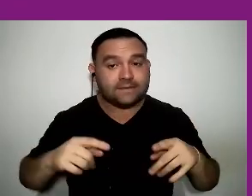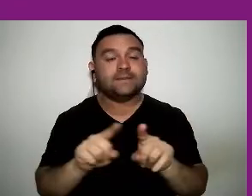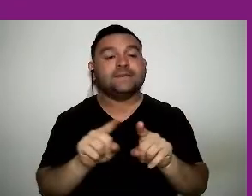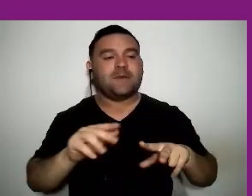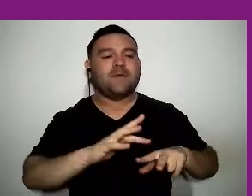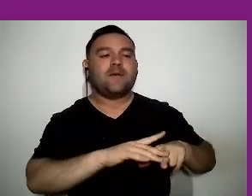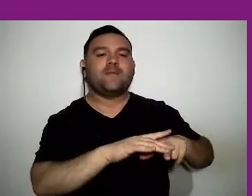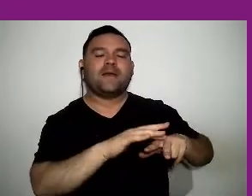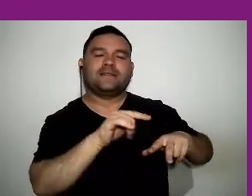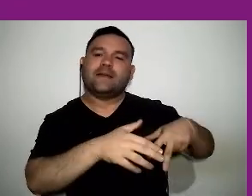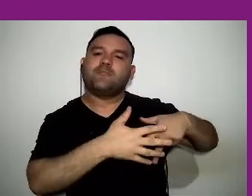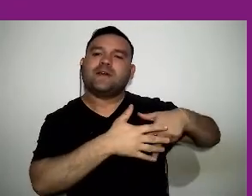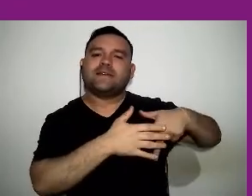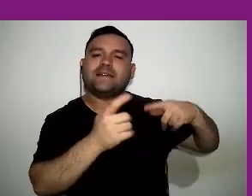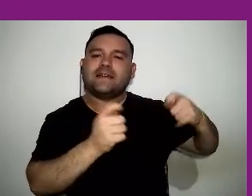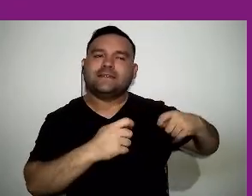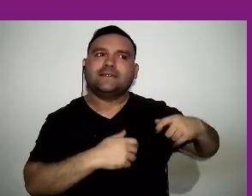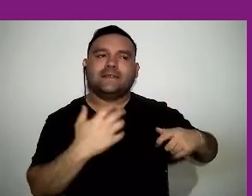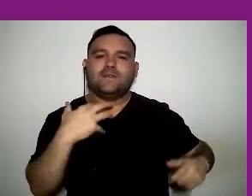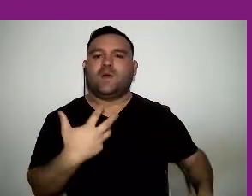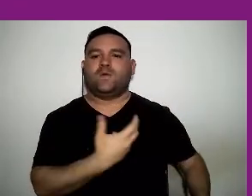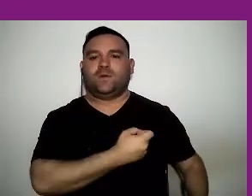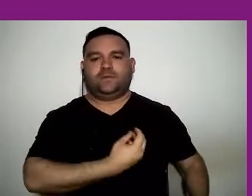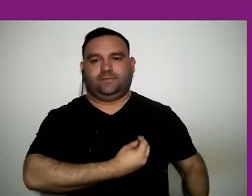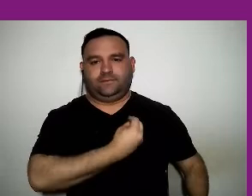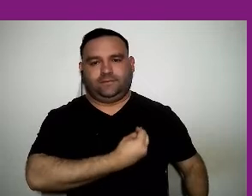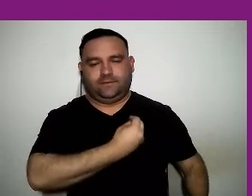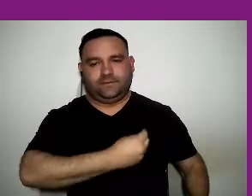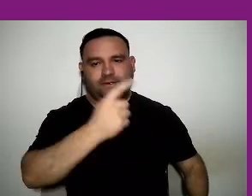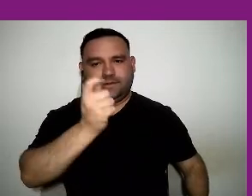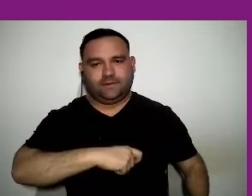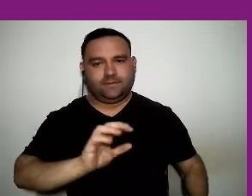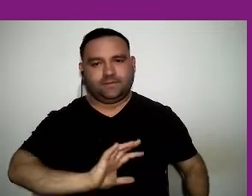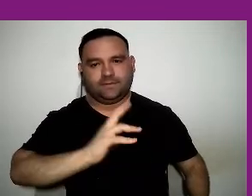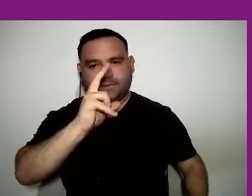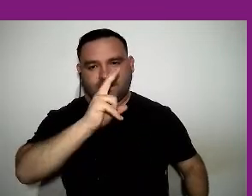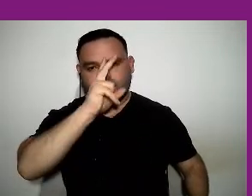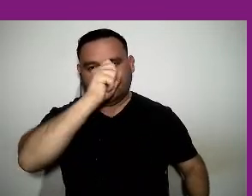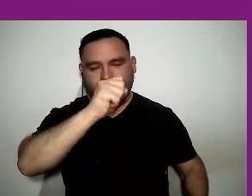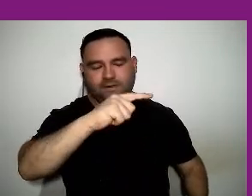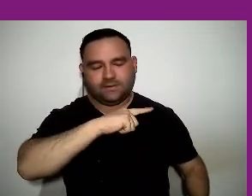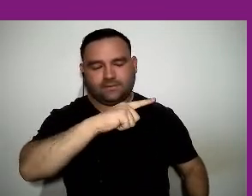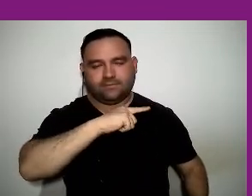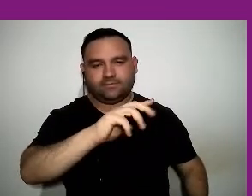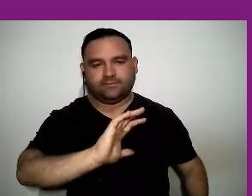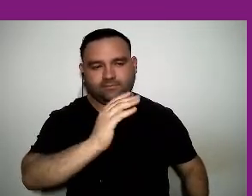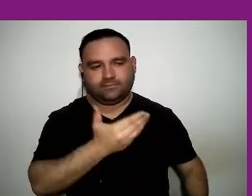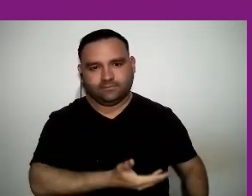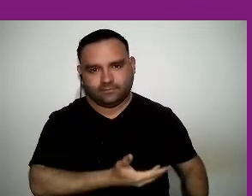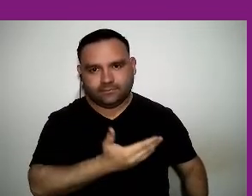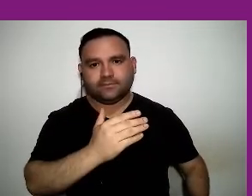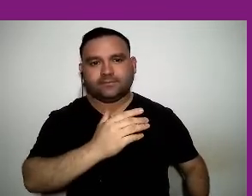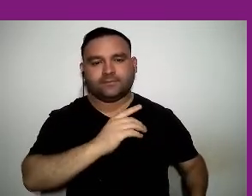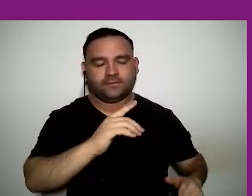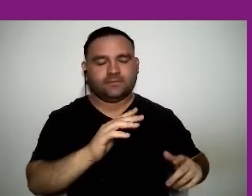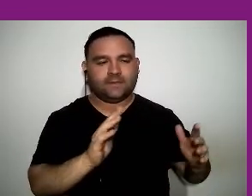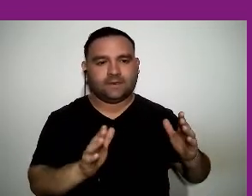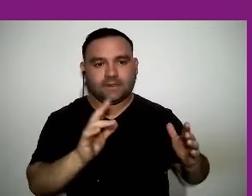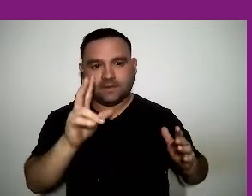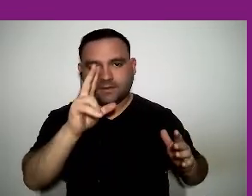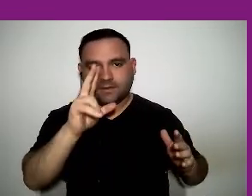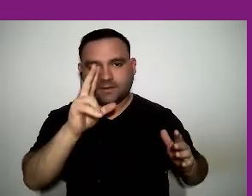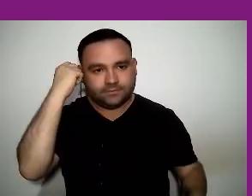paciente conseguir sobreviver a esse insulto grave que ele foi acometido na fase